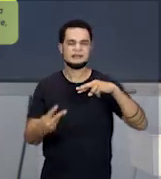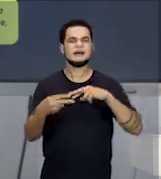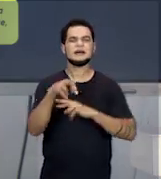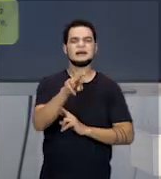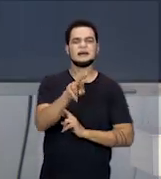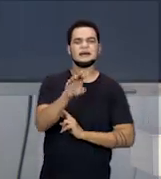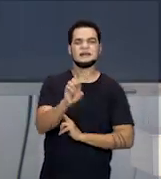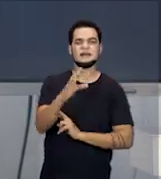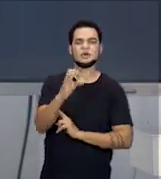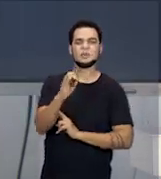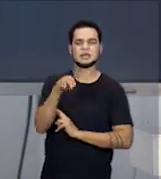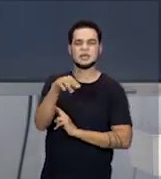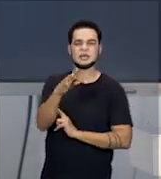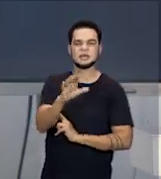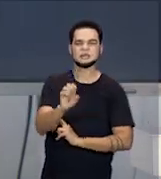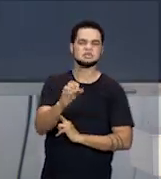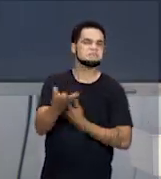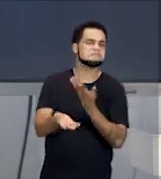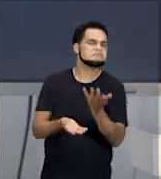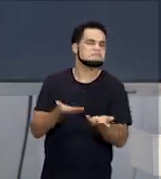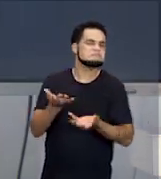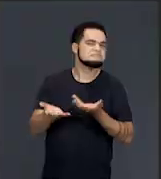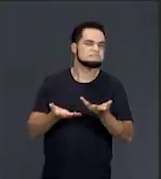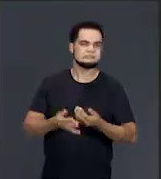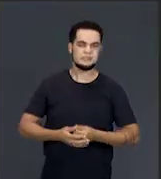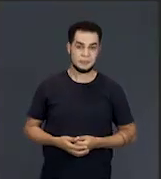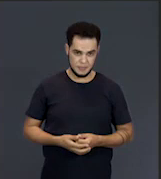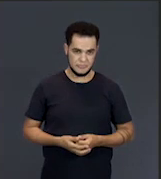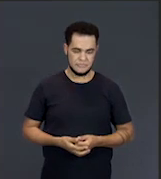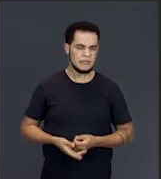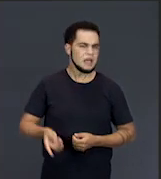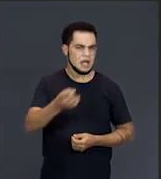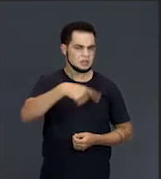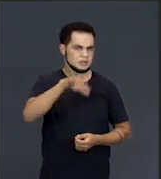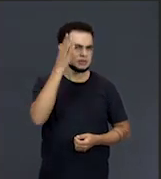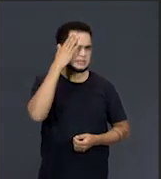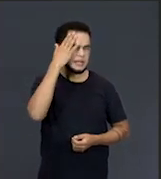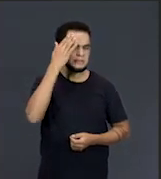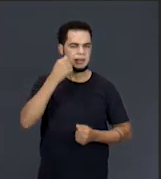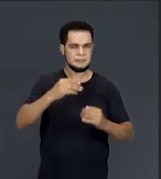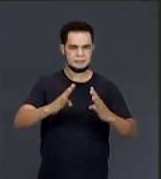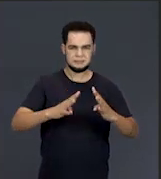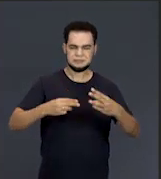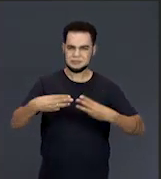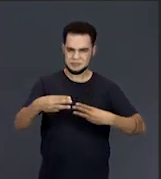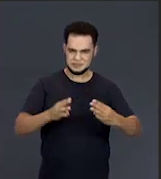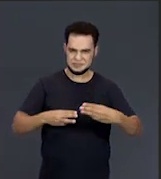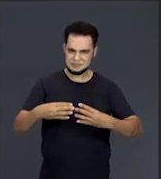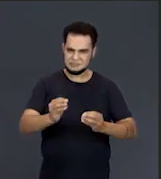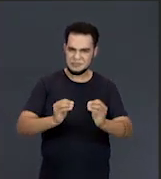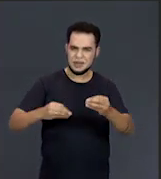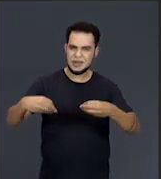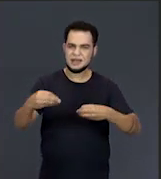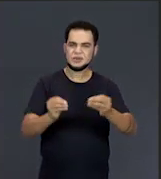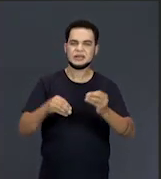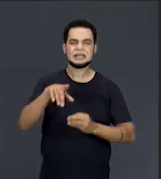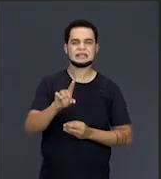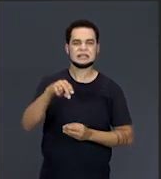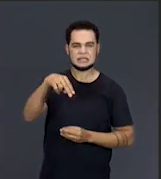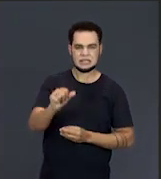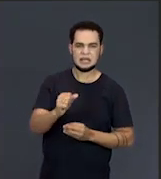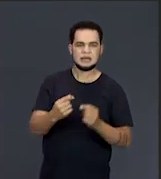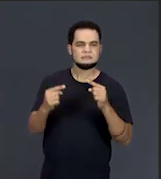recombinante? Vamos ver aqui. Nós sabemos que as moléculas de DNA produzidas a partir da combinação